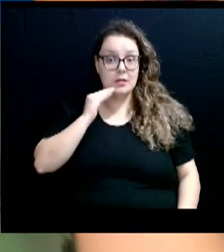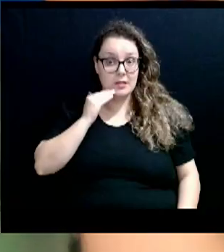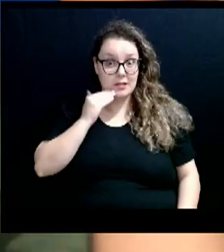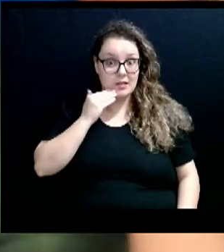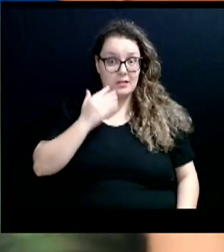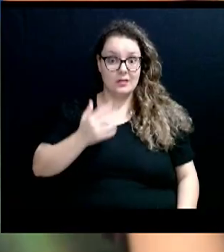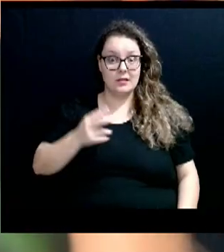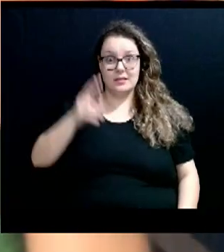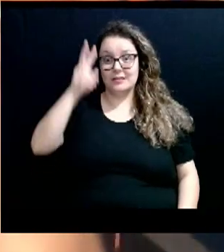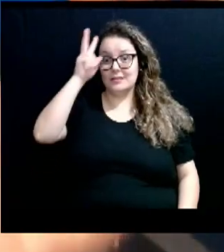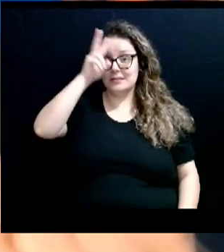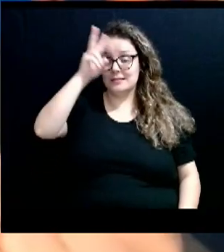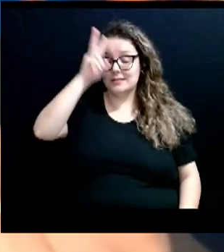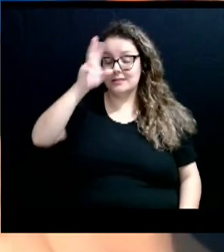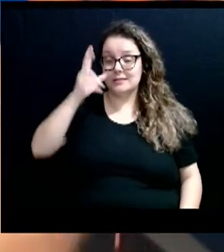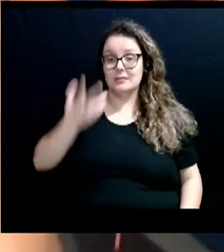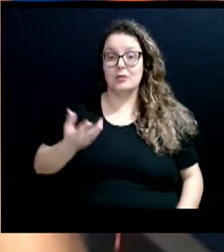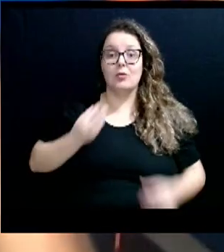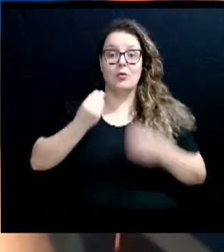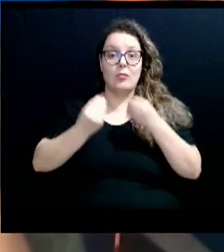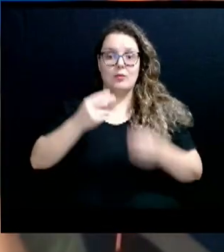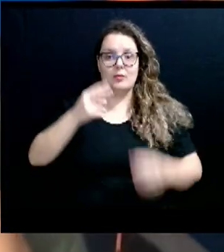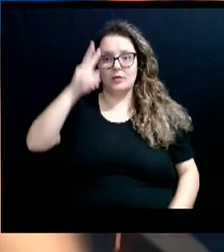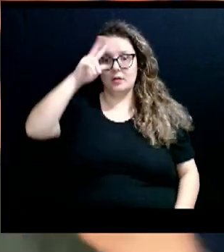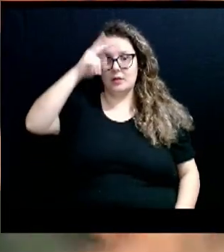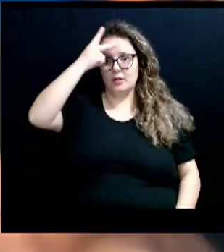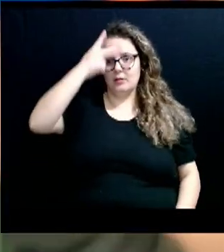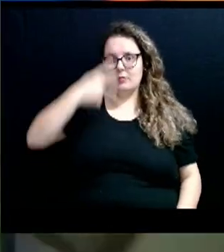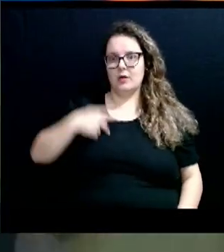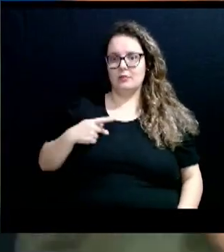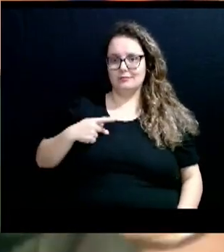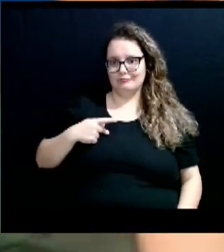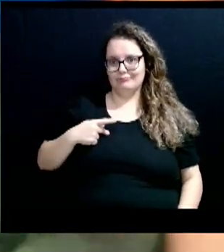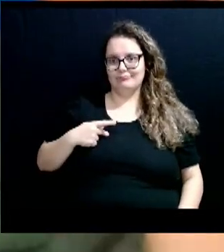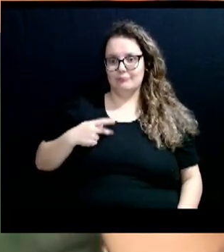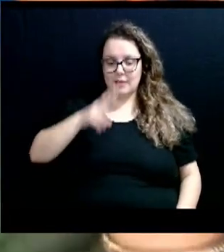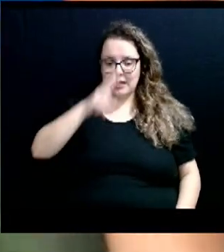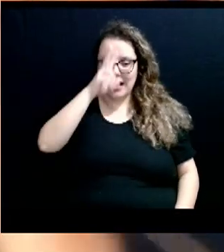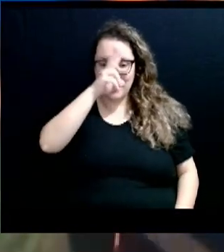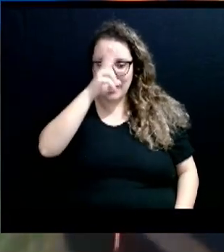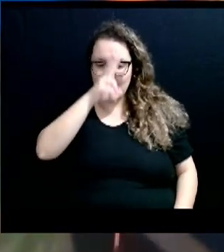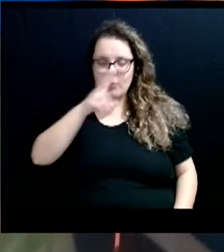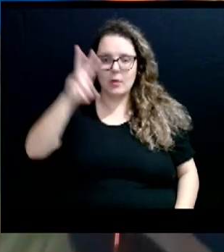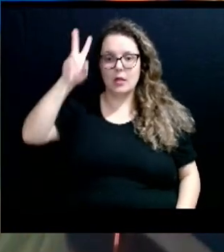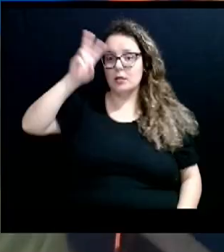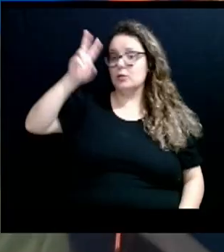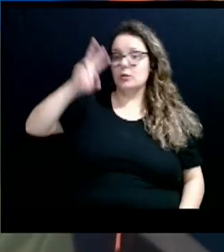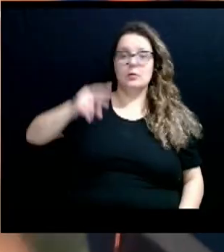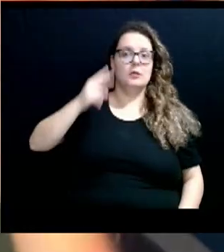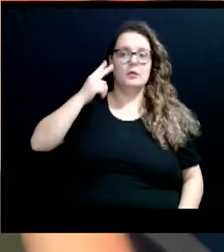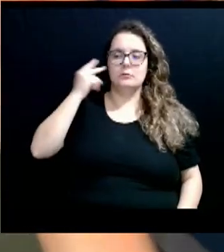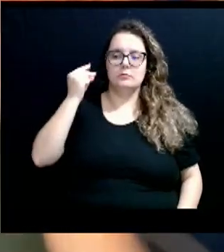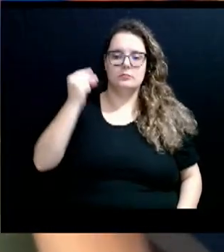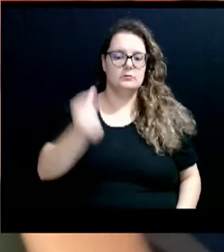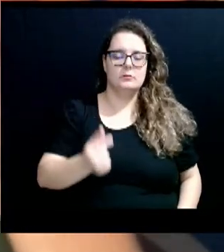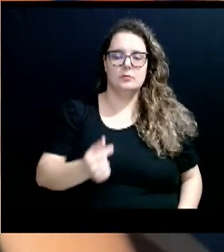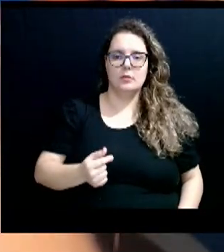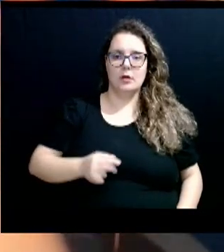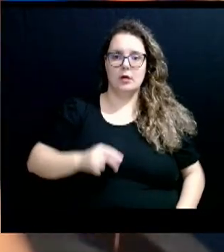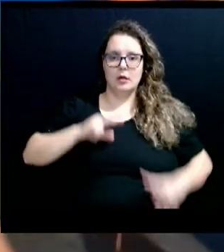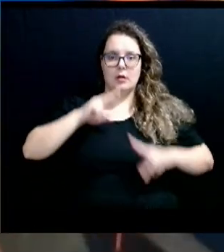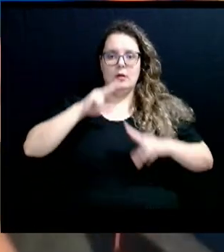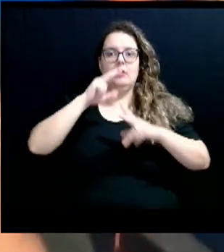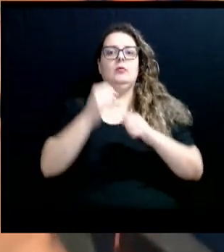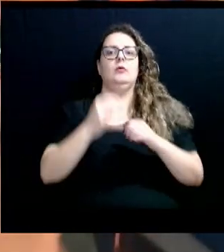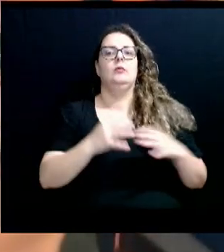lembrar da sua história, para tentar ter isso muito rápido aqui, a força com que tudo que você